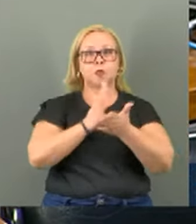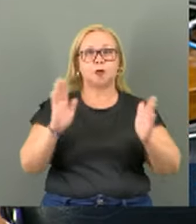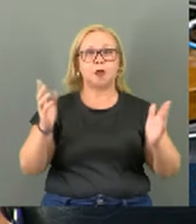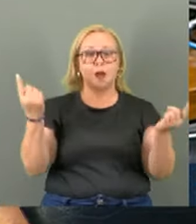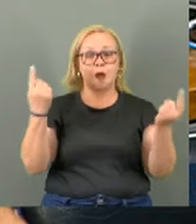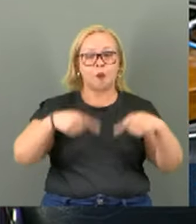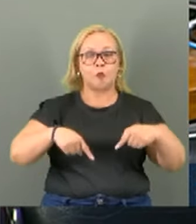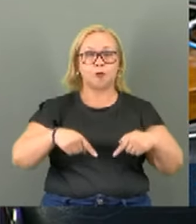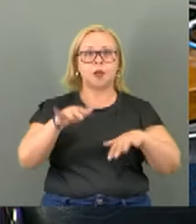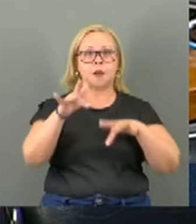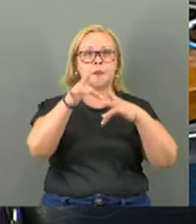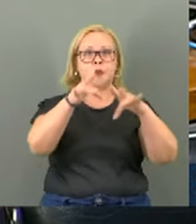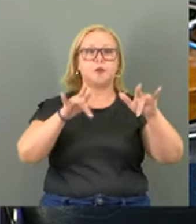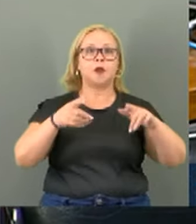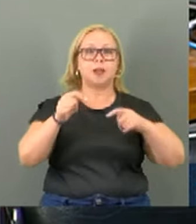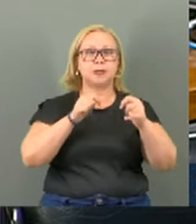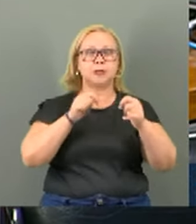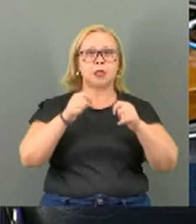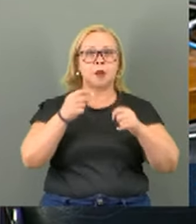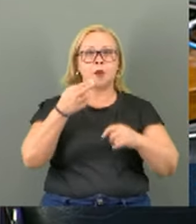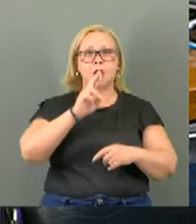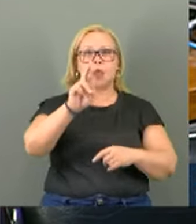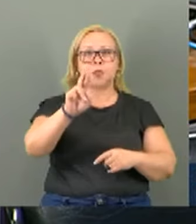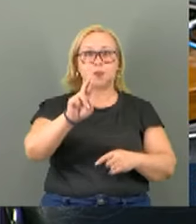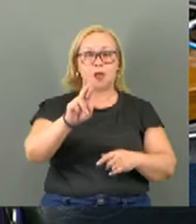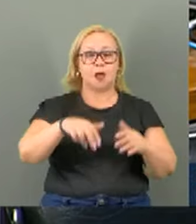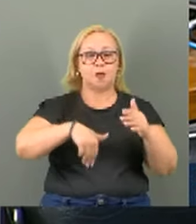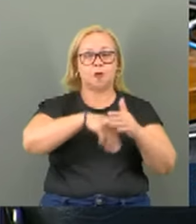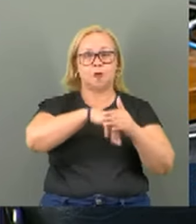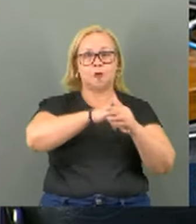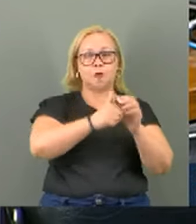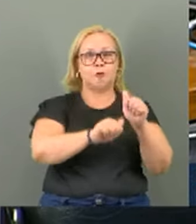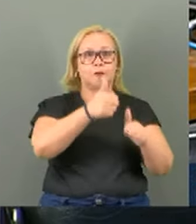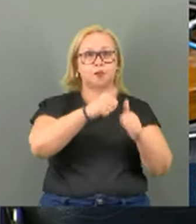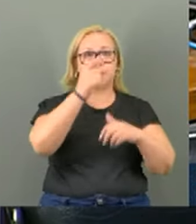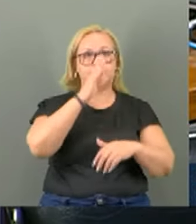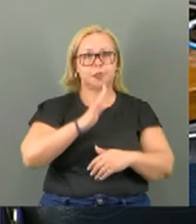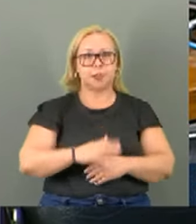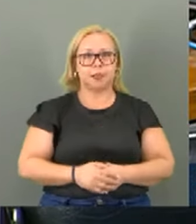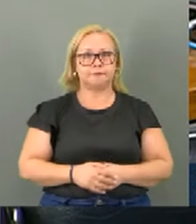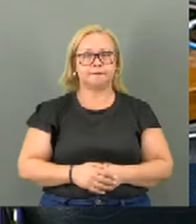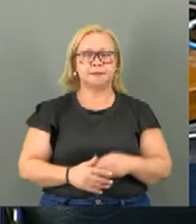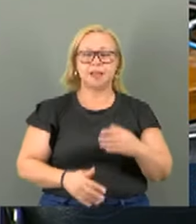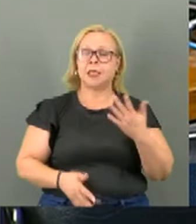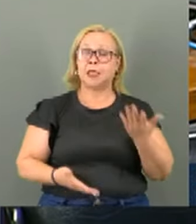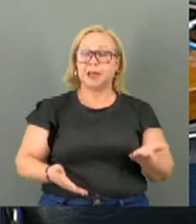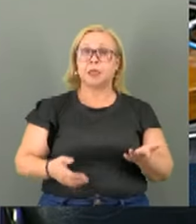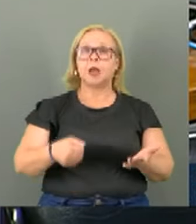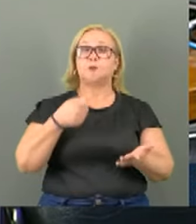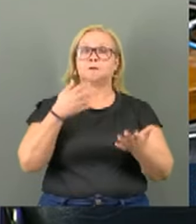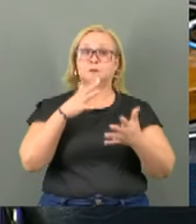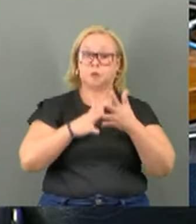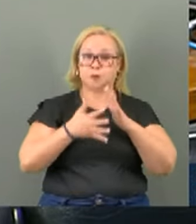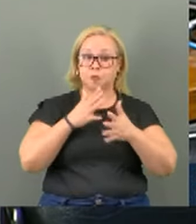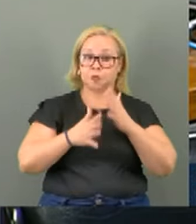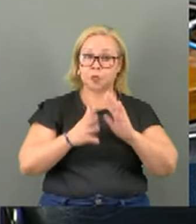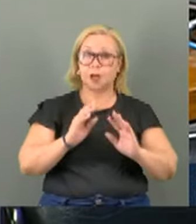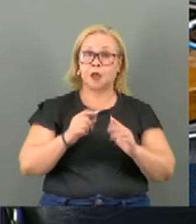no futebol brasileiro. A complexidade do problema exige uma resposta coordenada